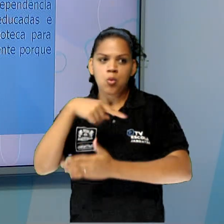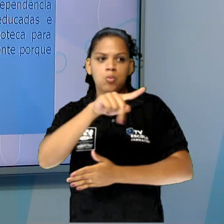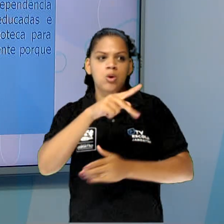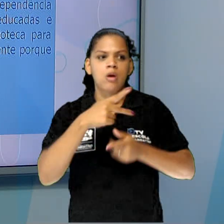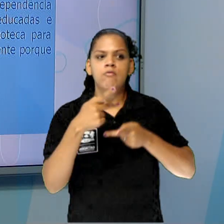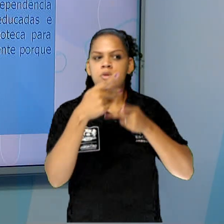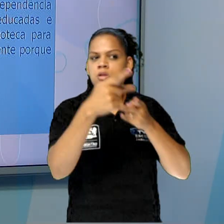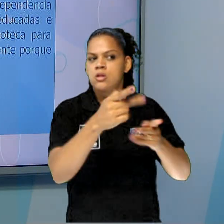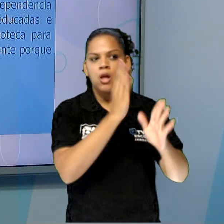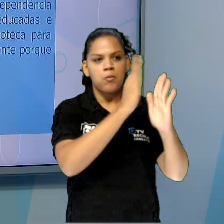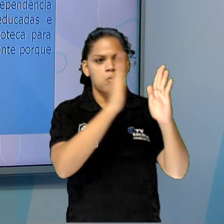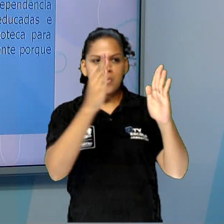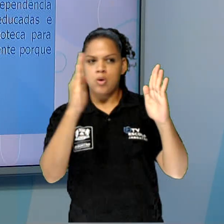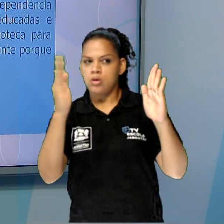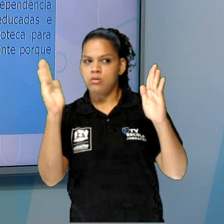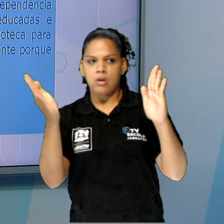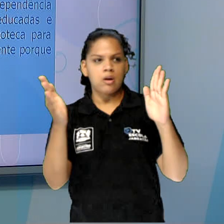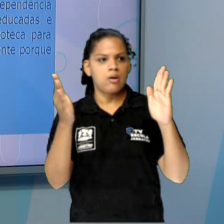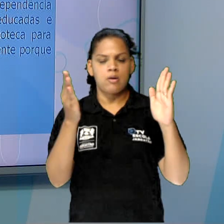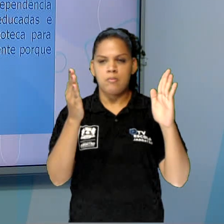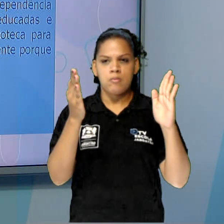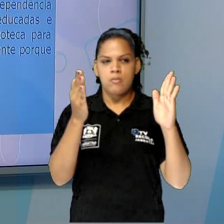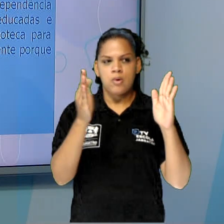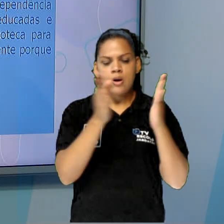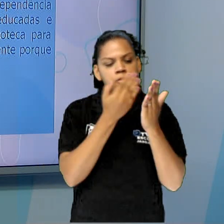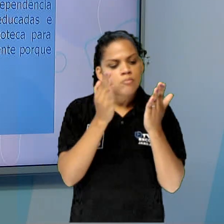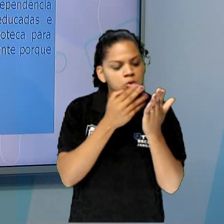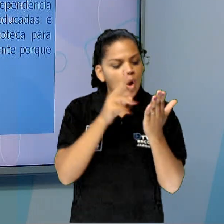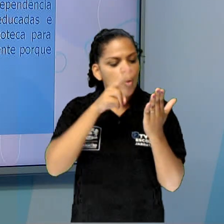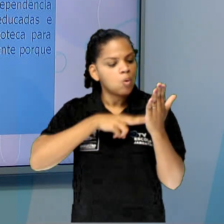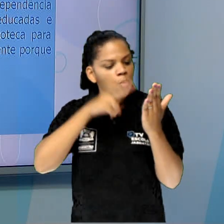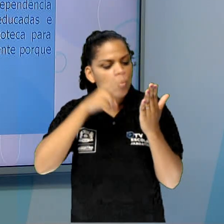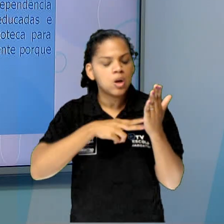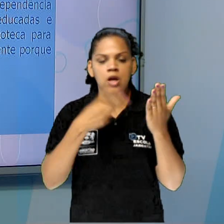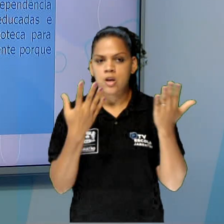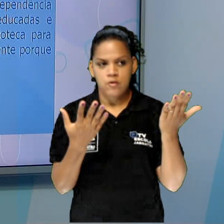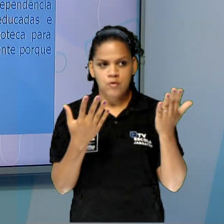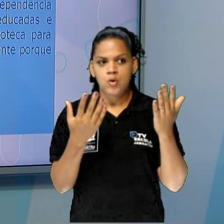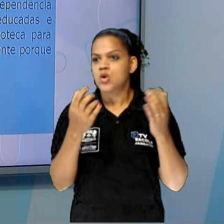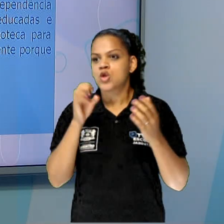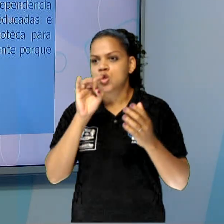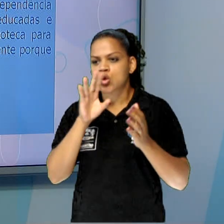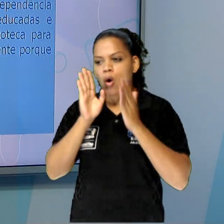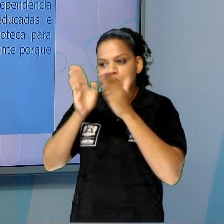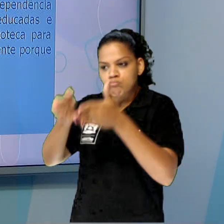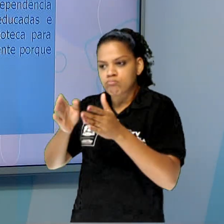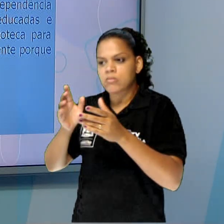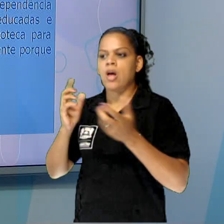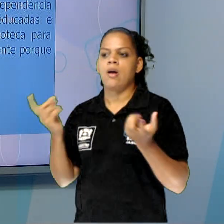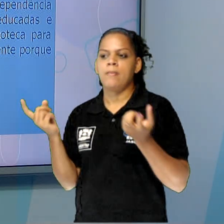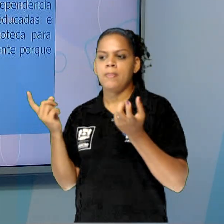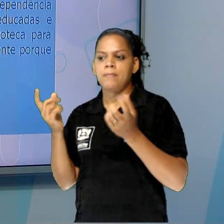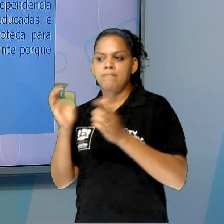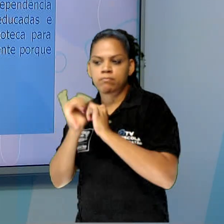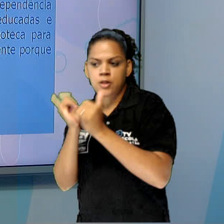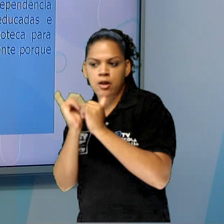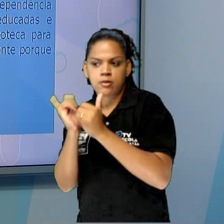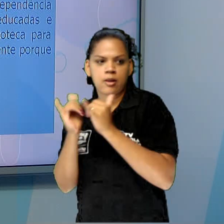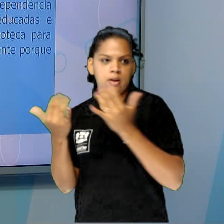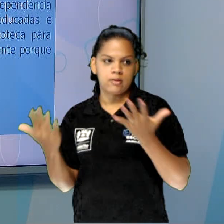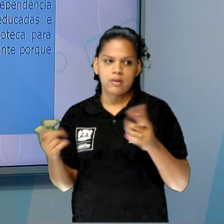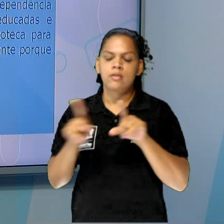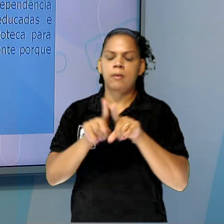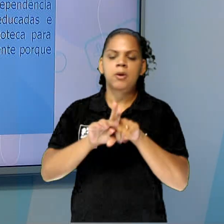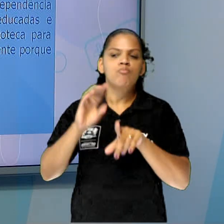um livro. Existe a internet e tudo está ainda mais diferente porque os smartphones trazem tudo isso no